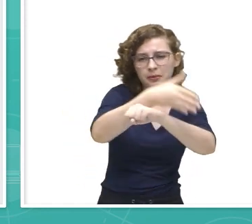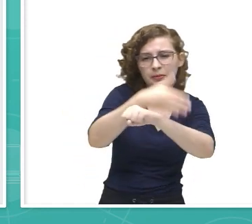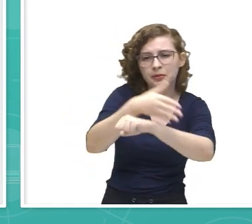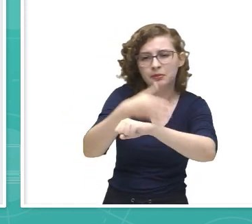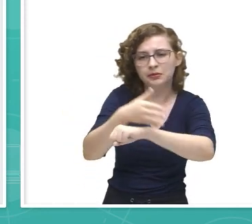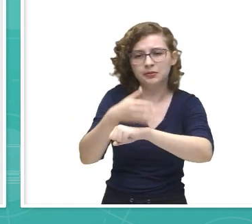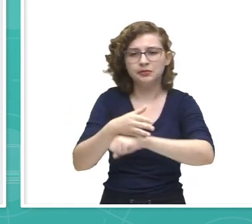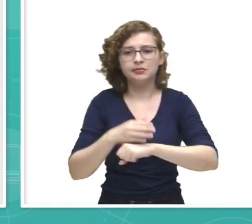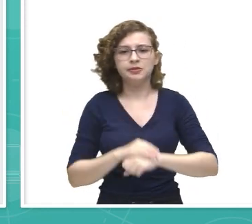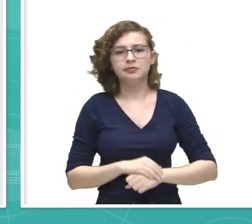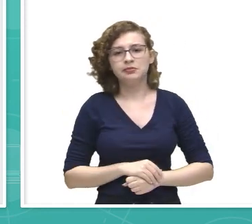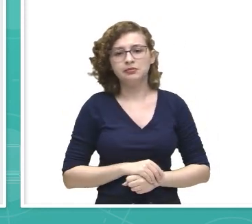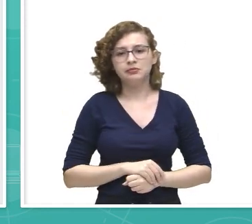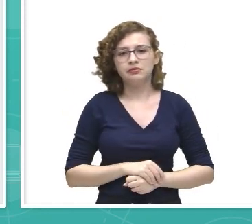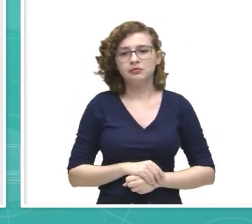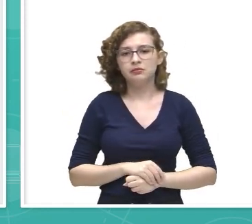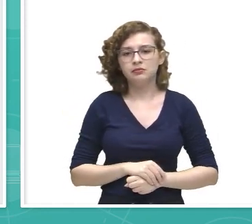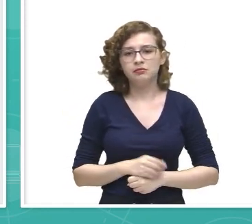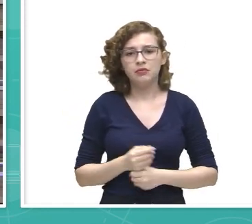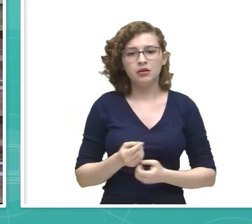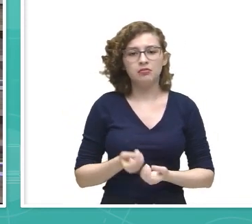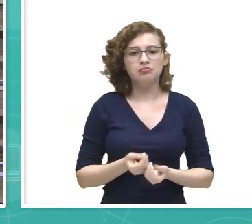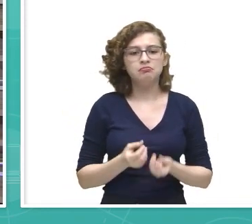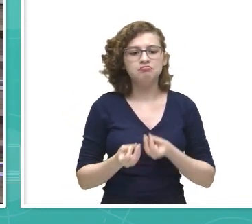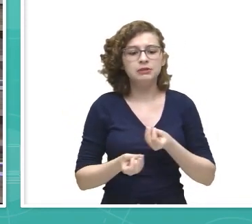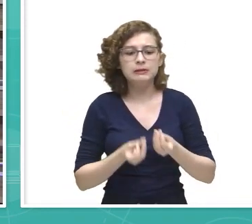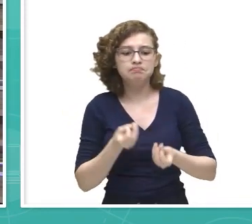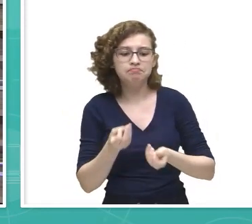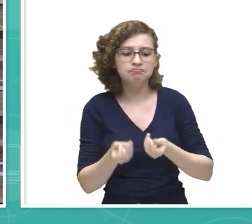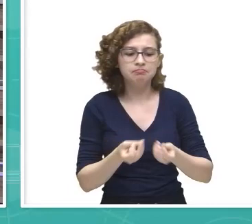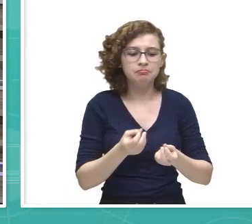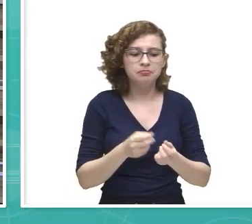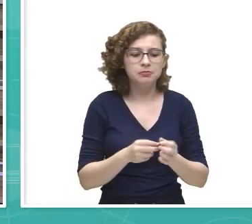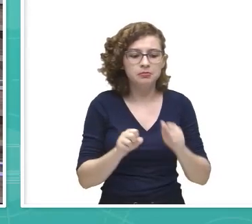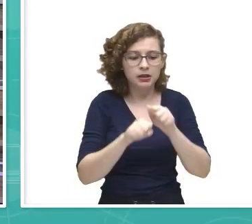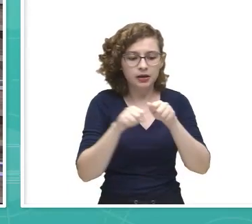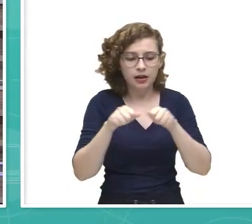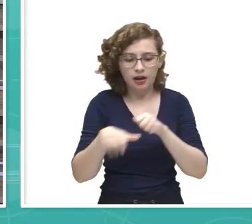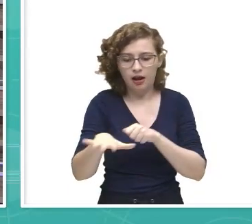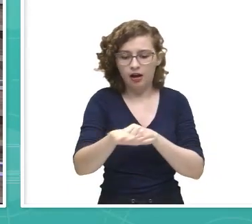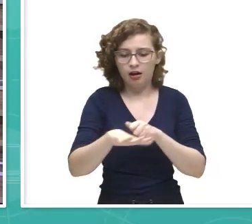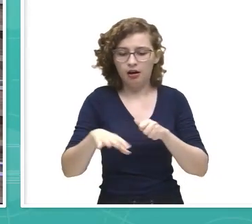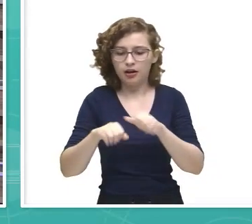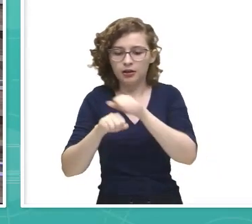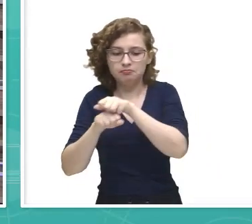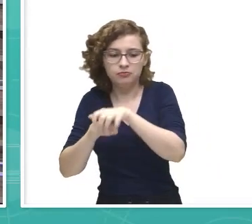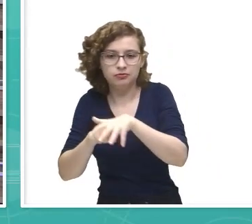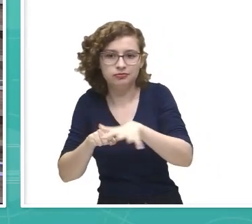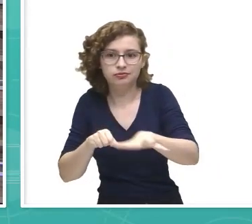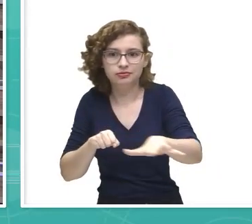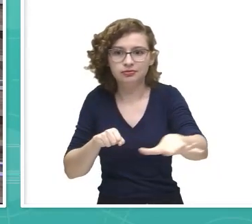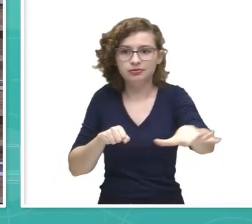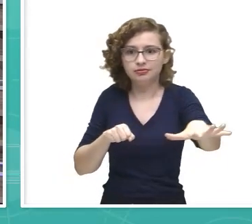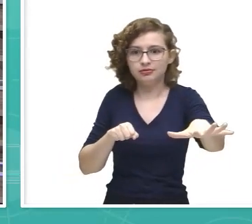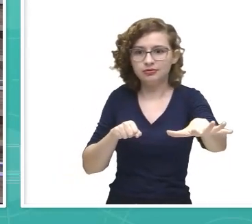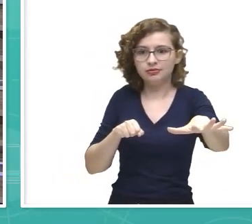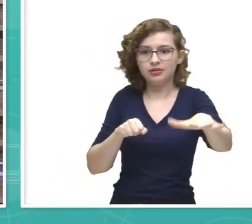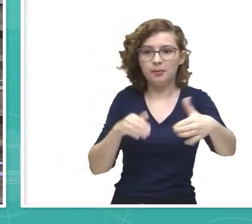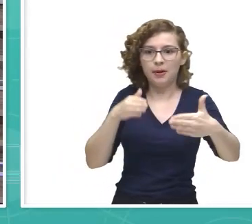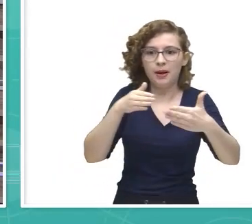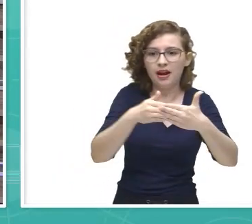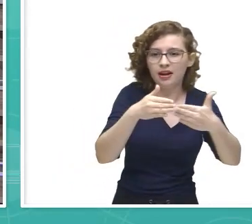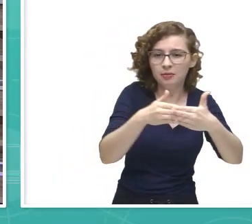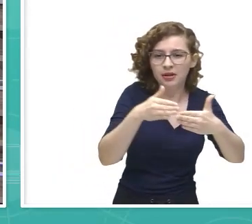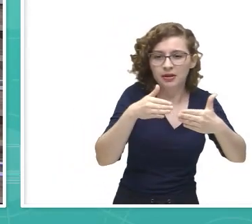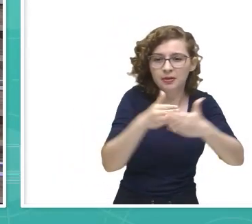e as bandeiras, foram um mecanismo de expandir o território brasileiro para além do que era delimitado